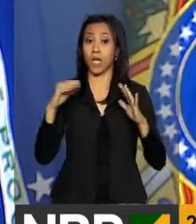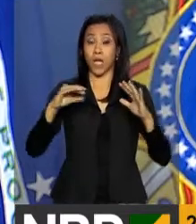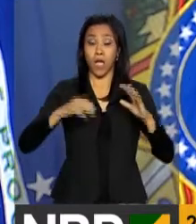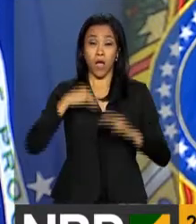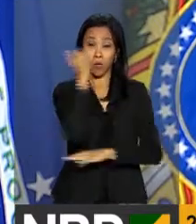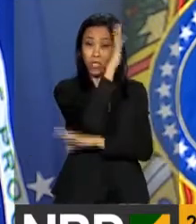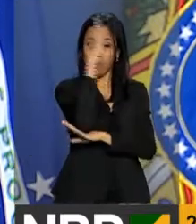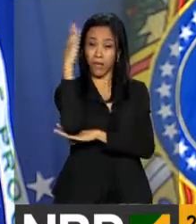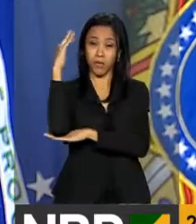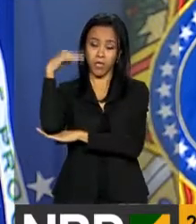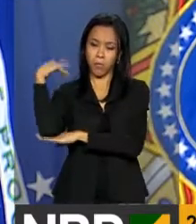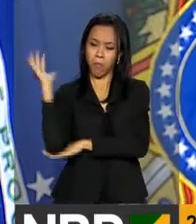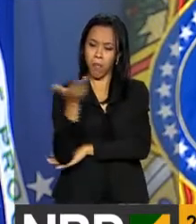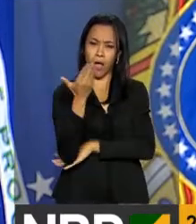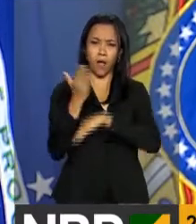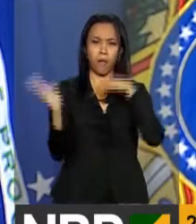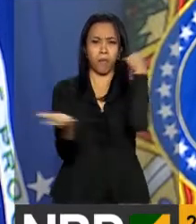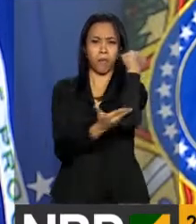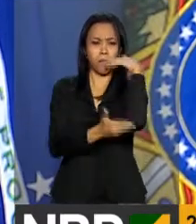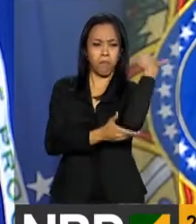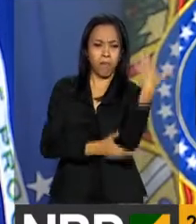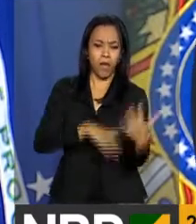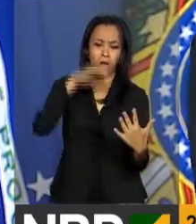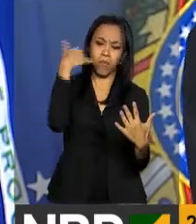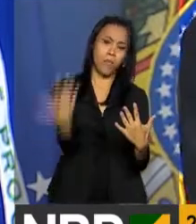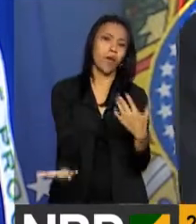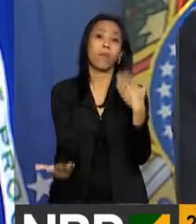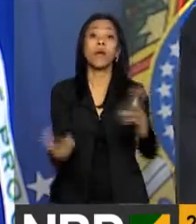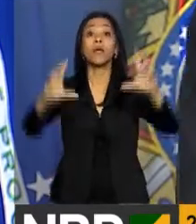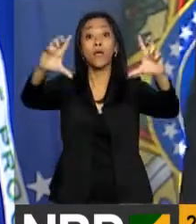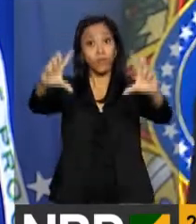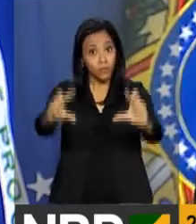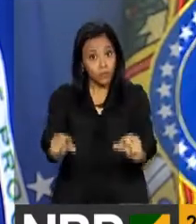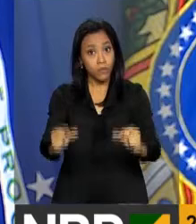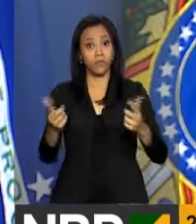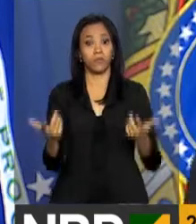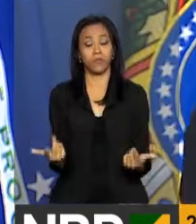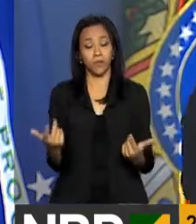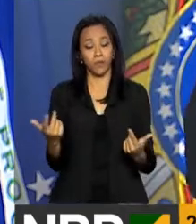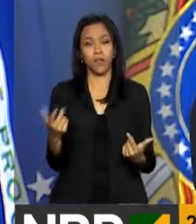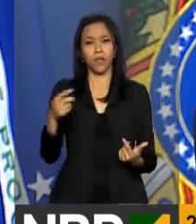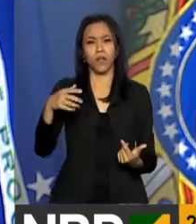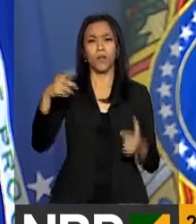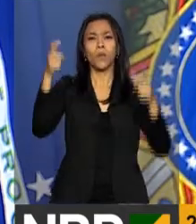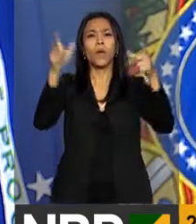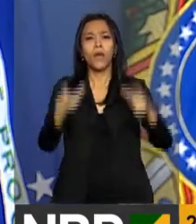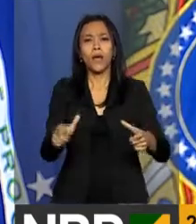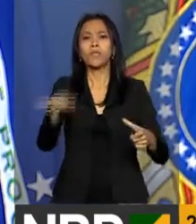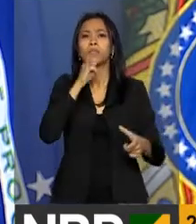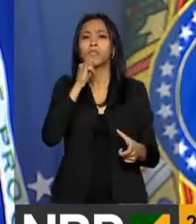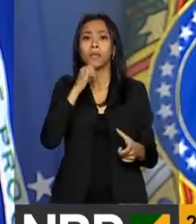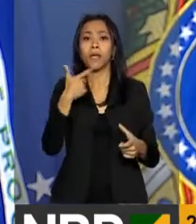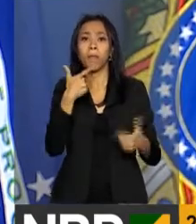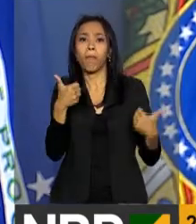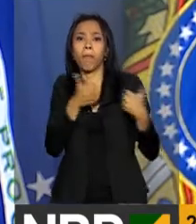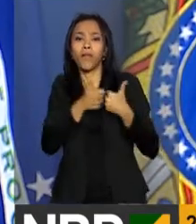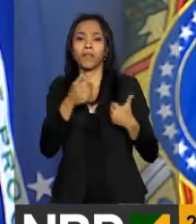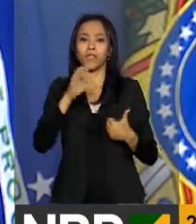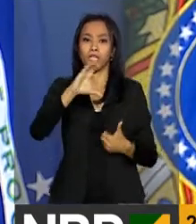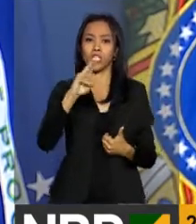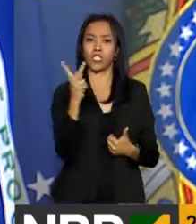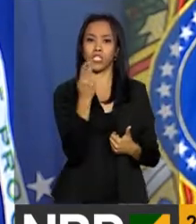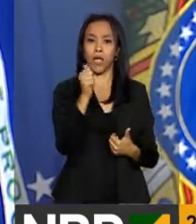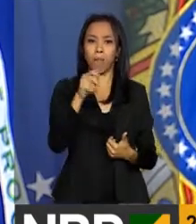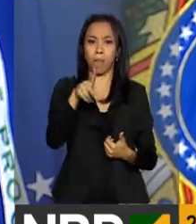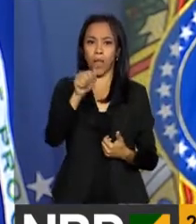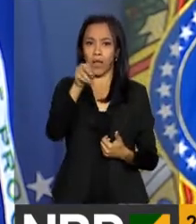no nosso país áreas como por exemplo os senhores e senhoras devem conhecer a chapada dos veadeiros nós aumentamos em